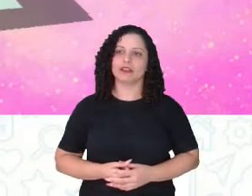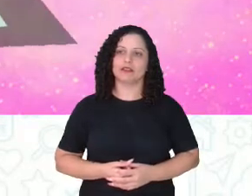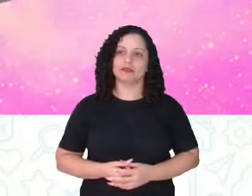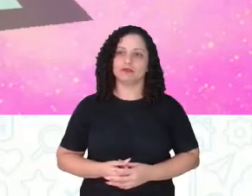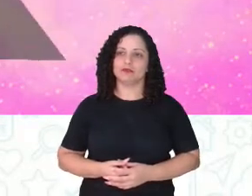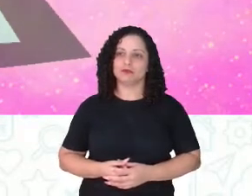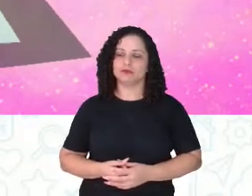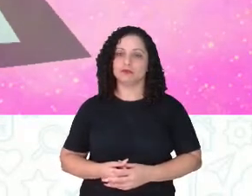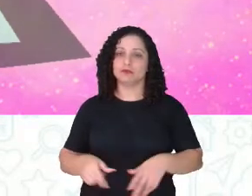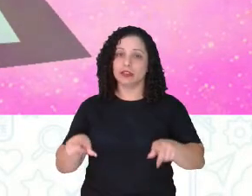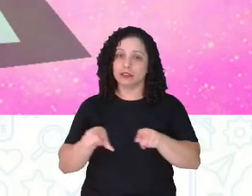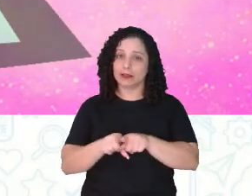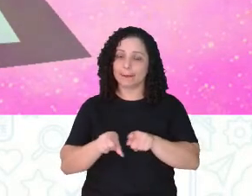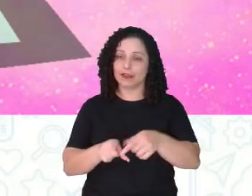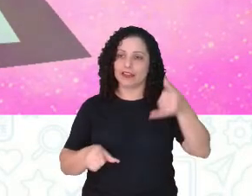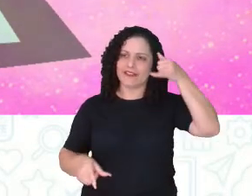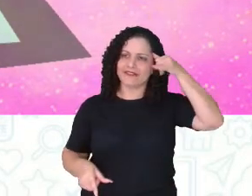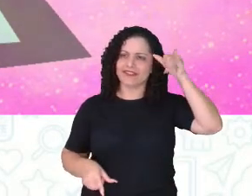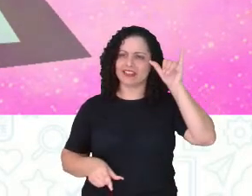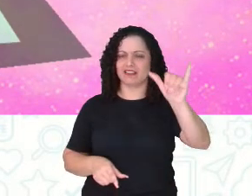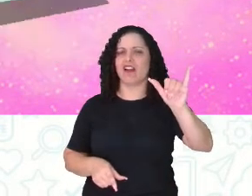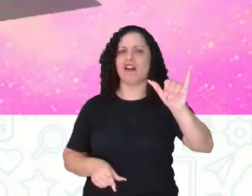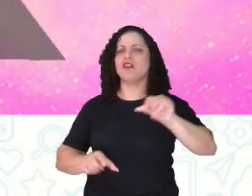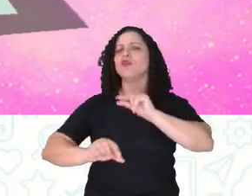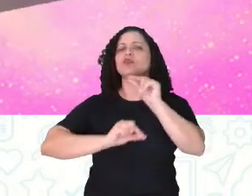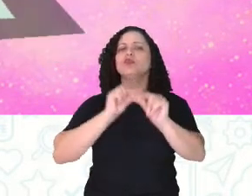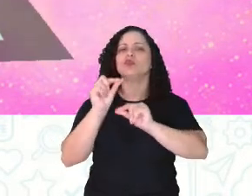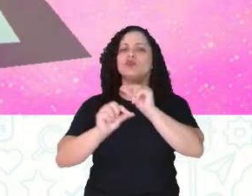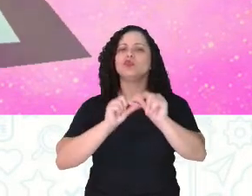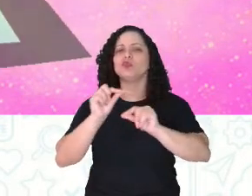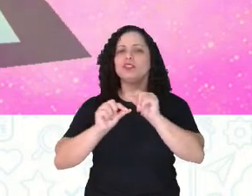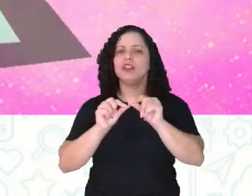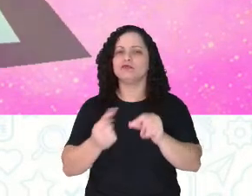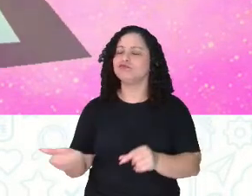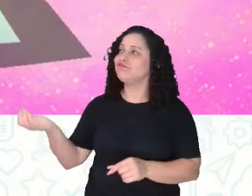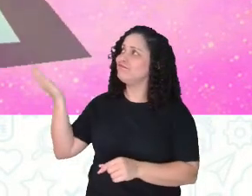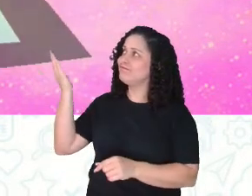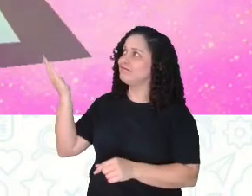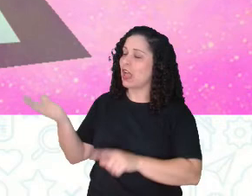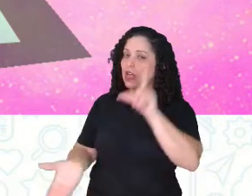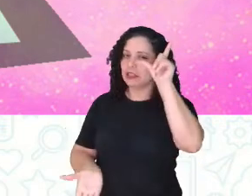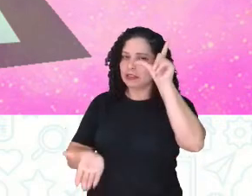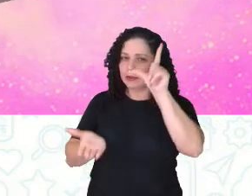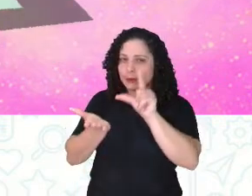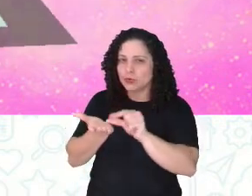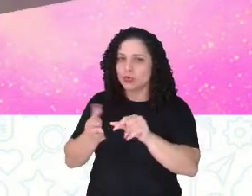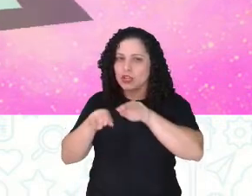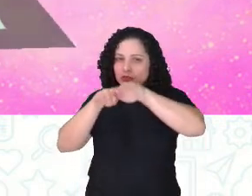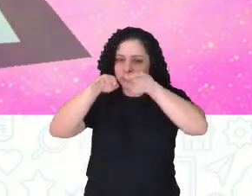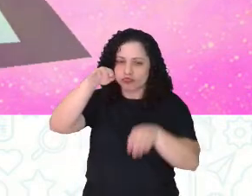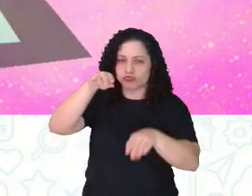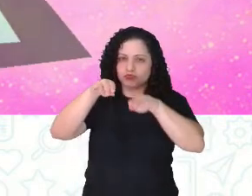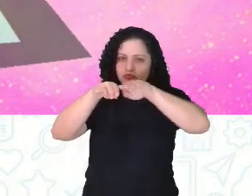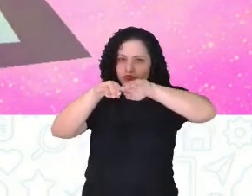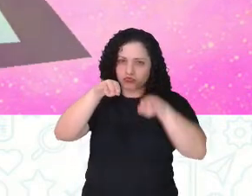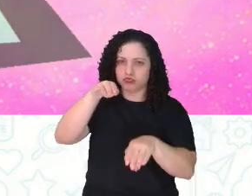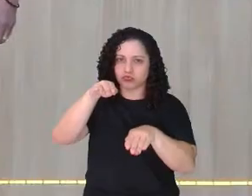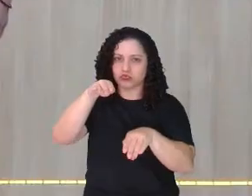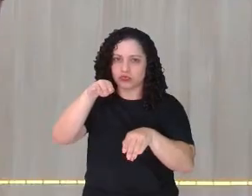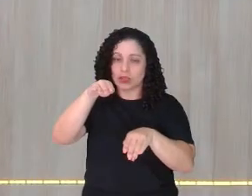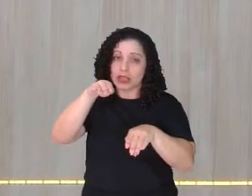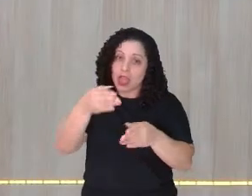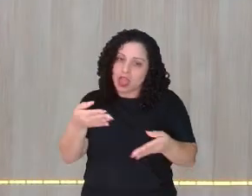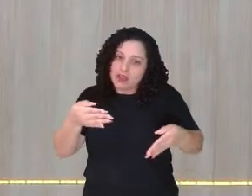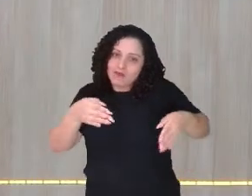combater a concentração fundiária como forma de reduzir as imensas desigualdades sociais. Então, quando a gente